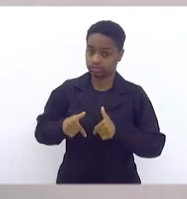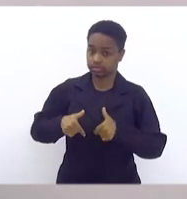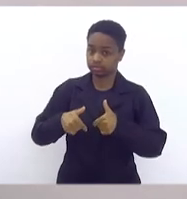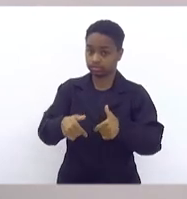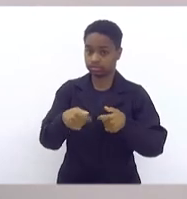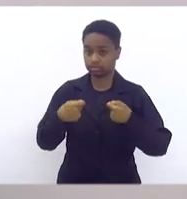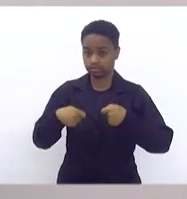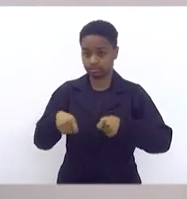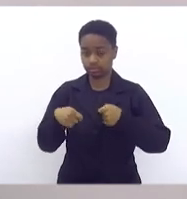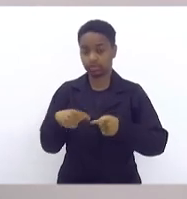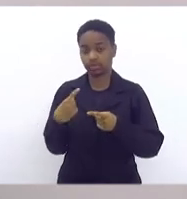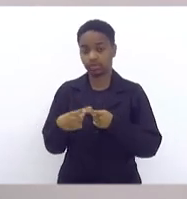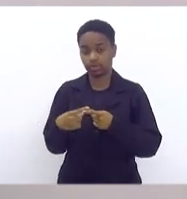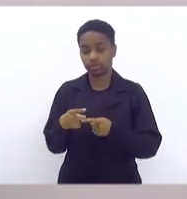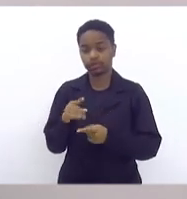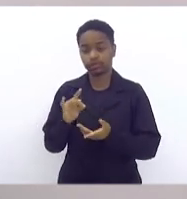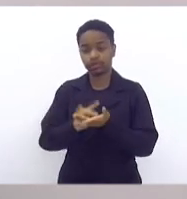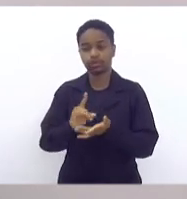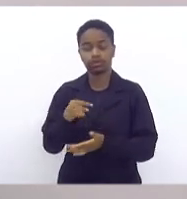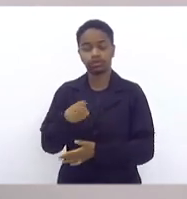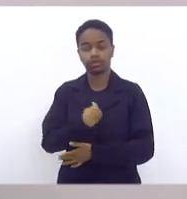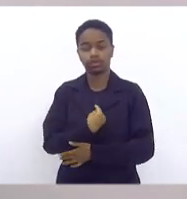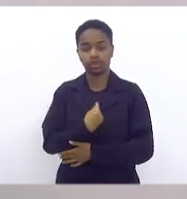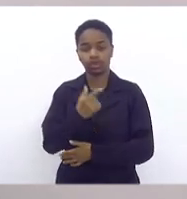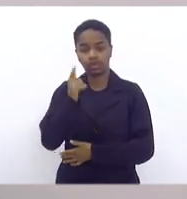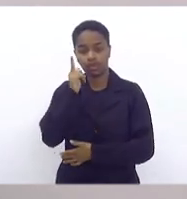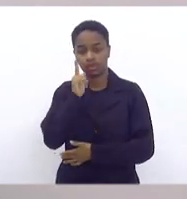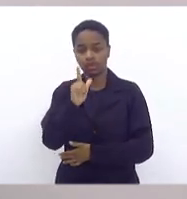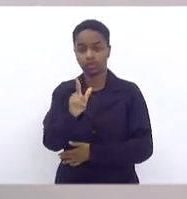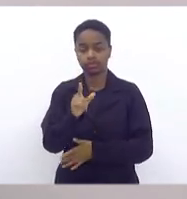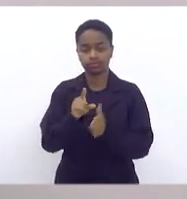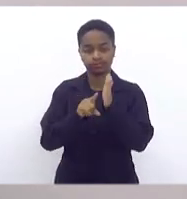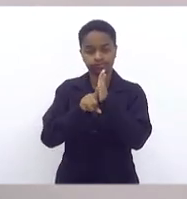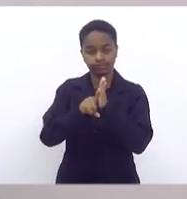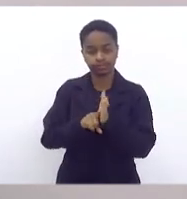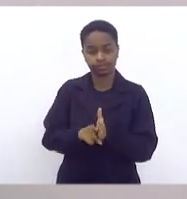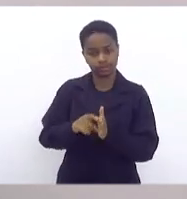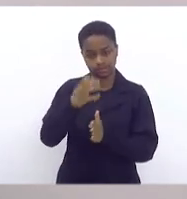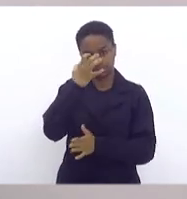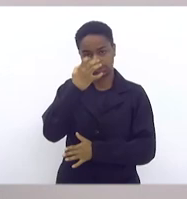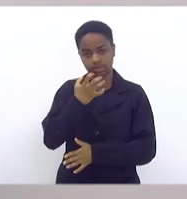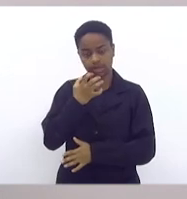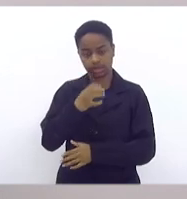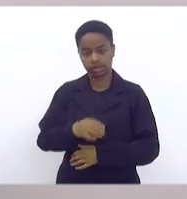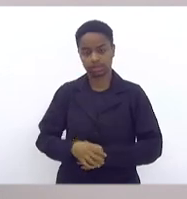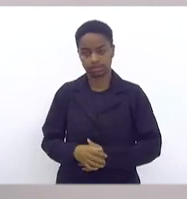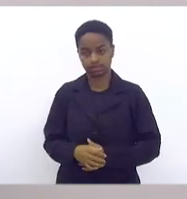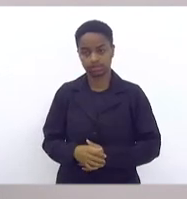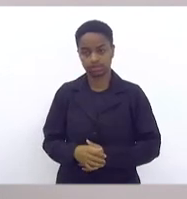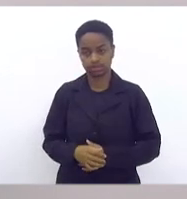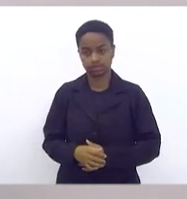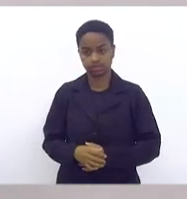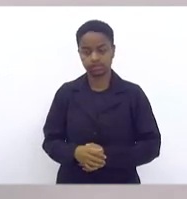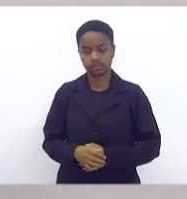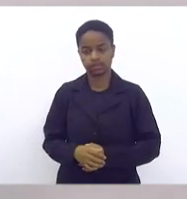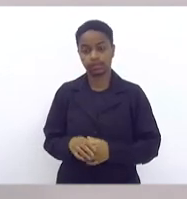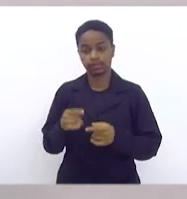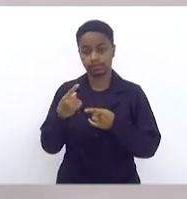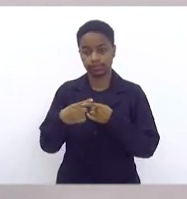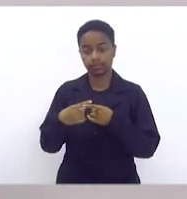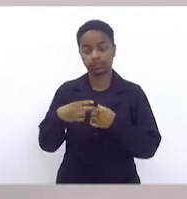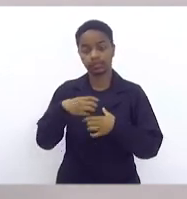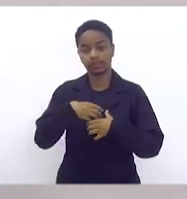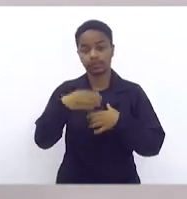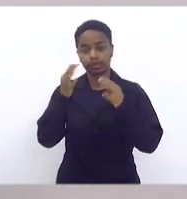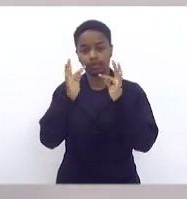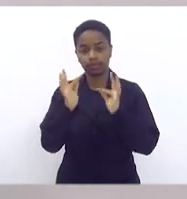necessário para que nós possamos obviamente dar apuração Serena para as investigações Fiquei muito feliz